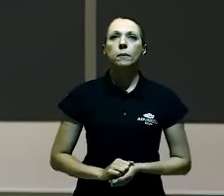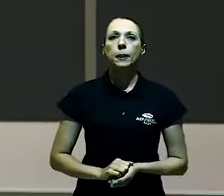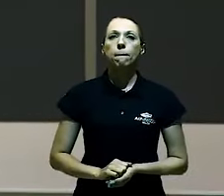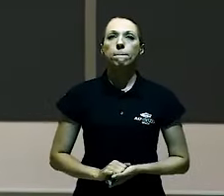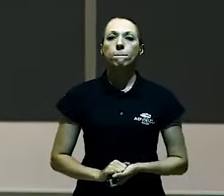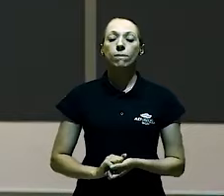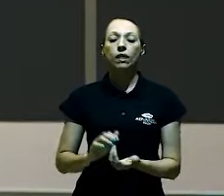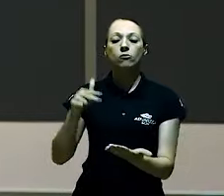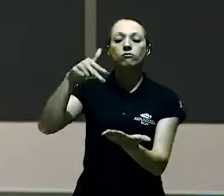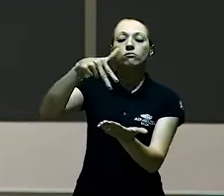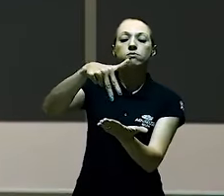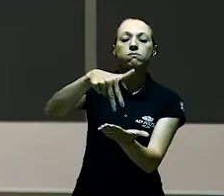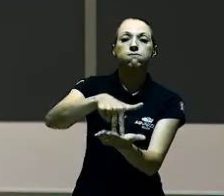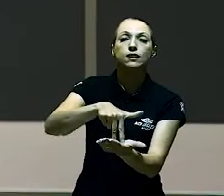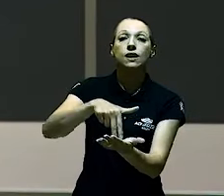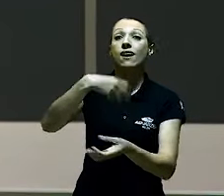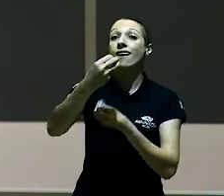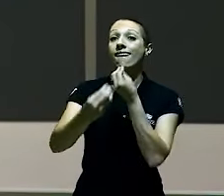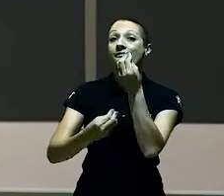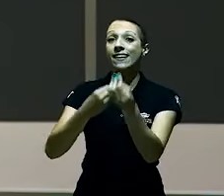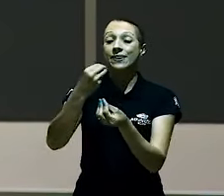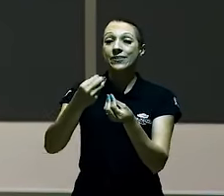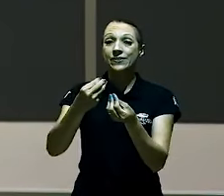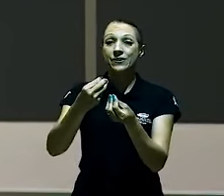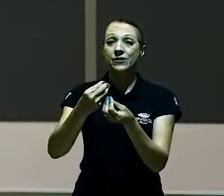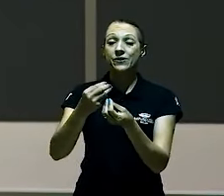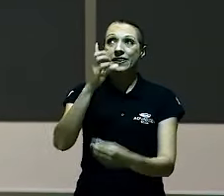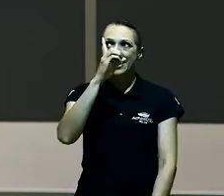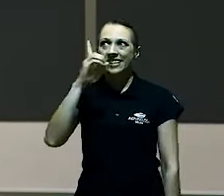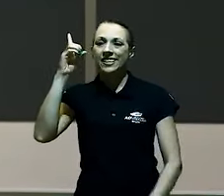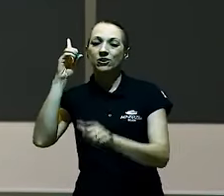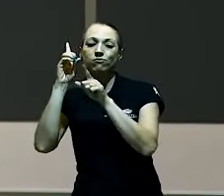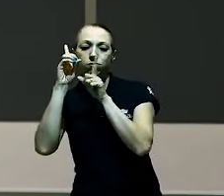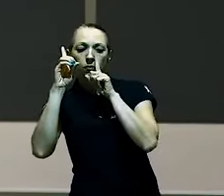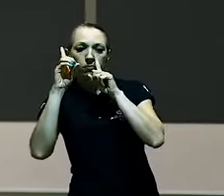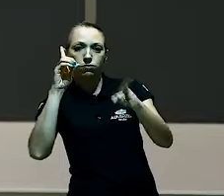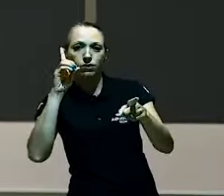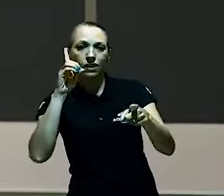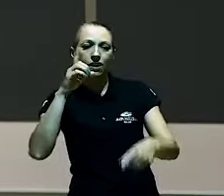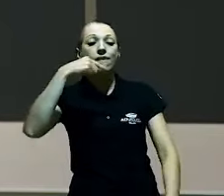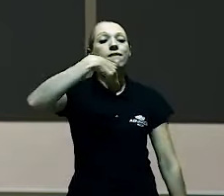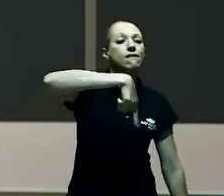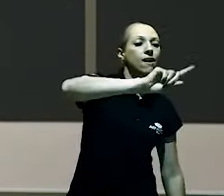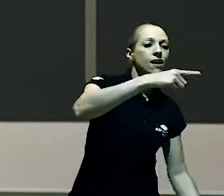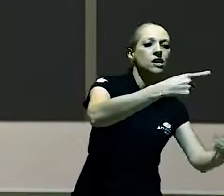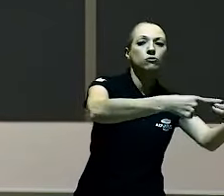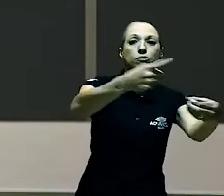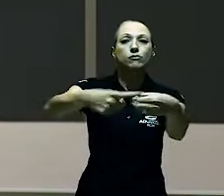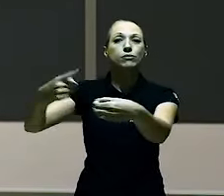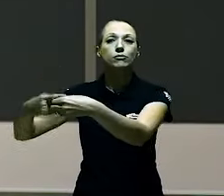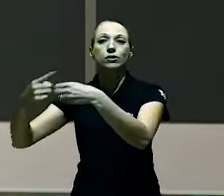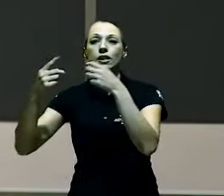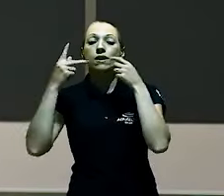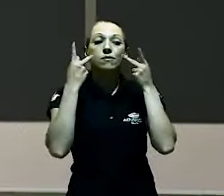uma condição de levar a mensagem de Deus a essa nação, e um Deus que queria alcançar essa nação através